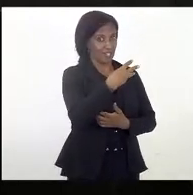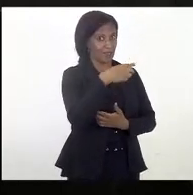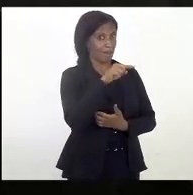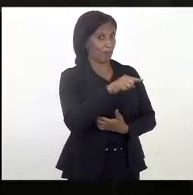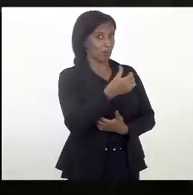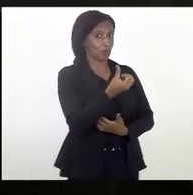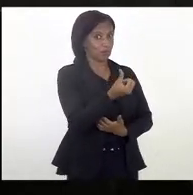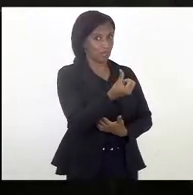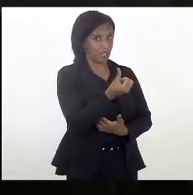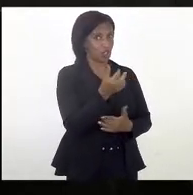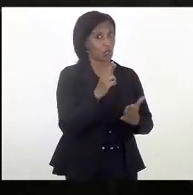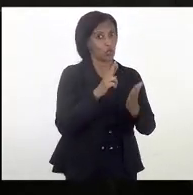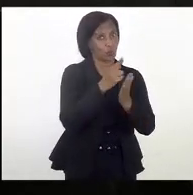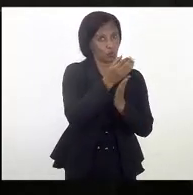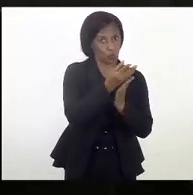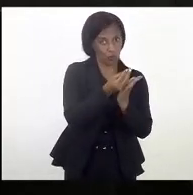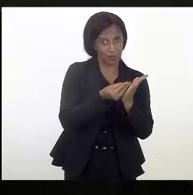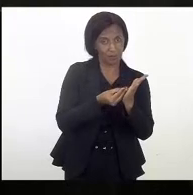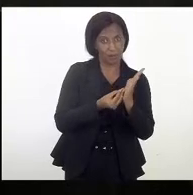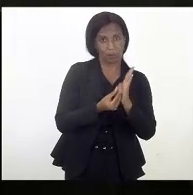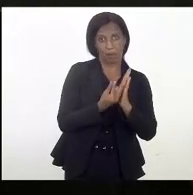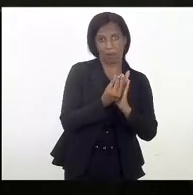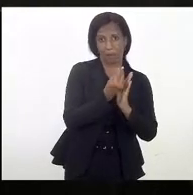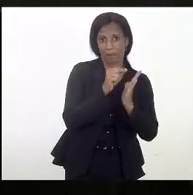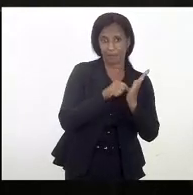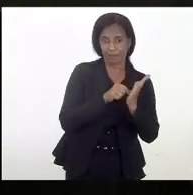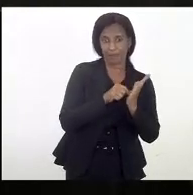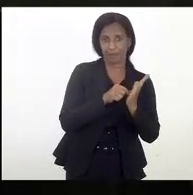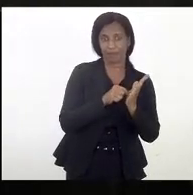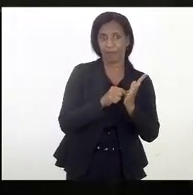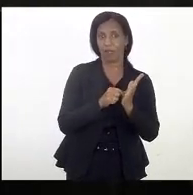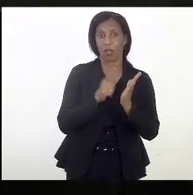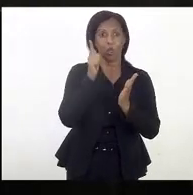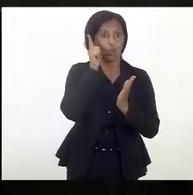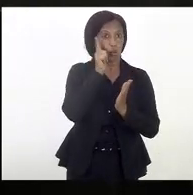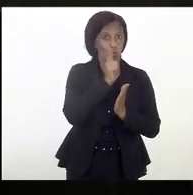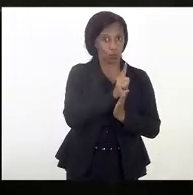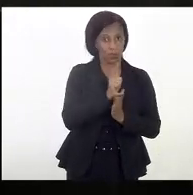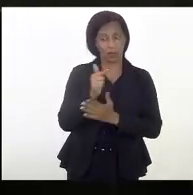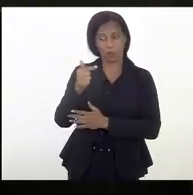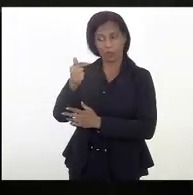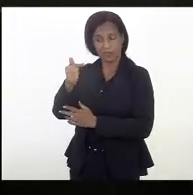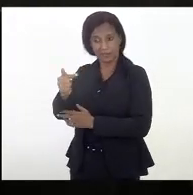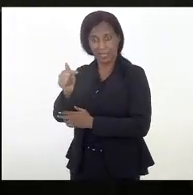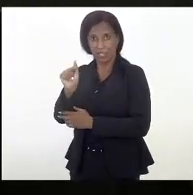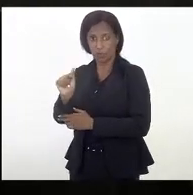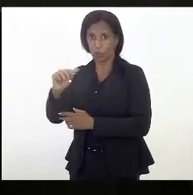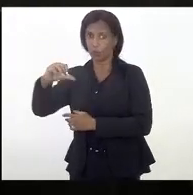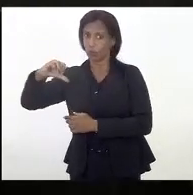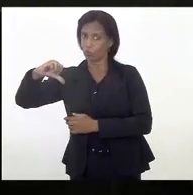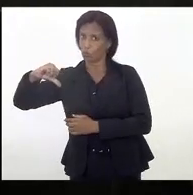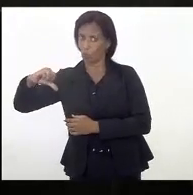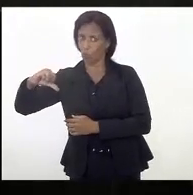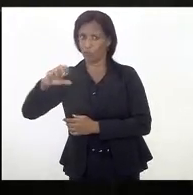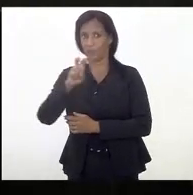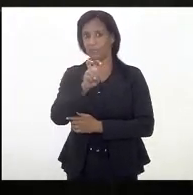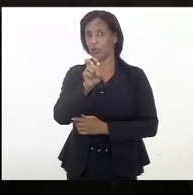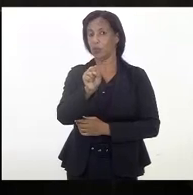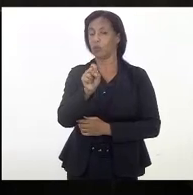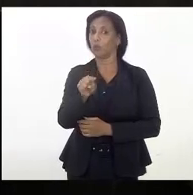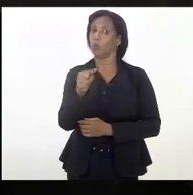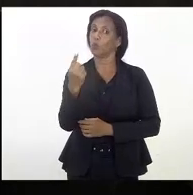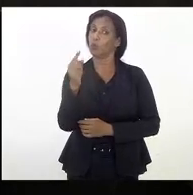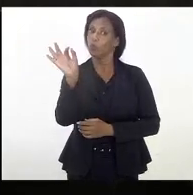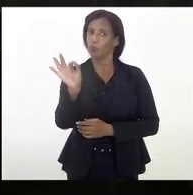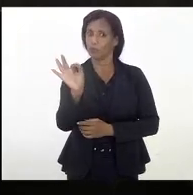no orçamento vou chegar lá nós arrecadamos 7.9 58. Um por cento